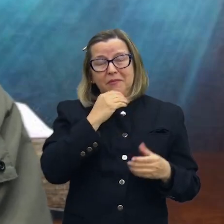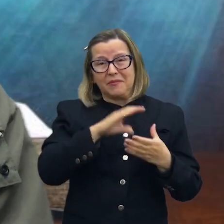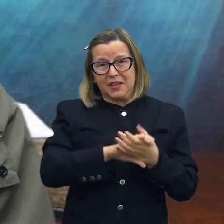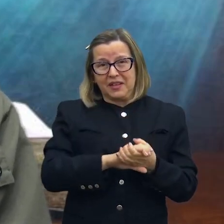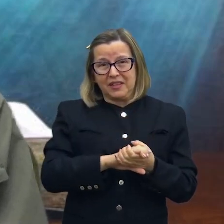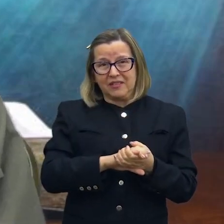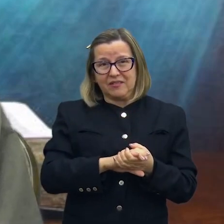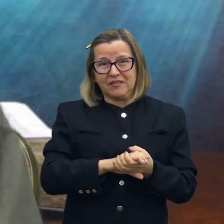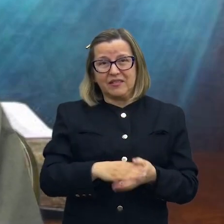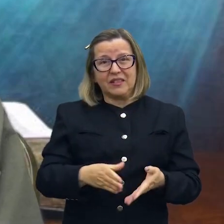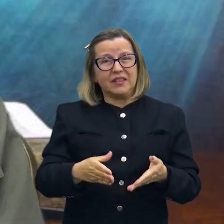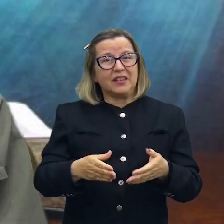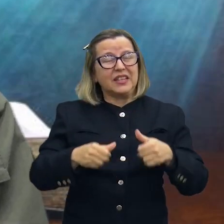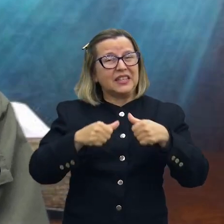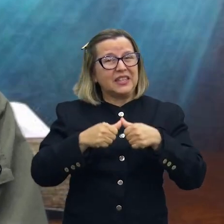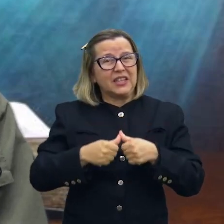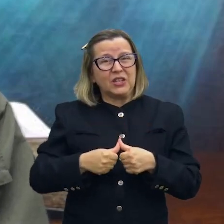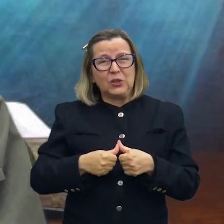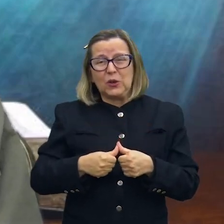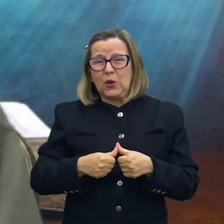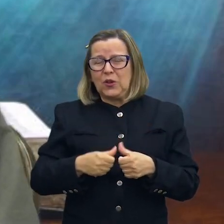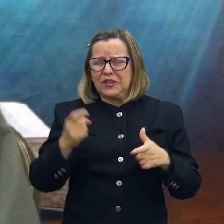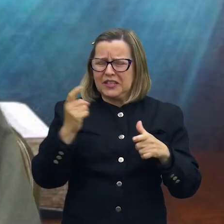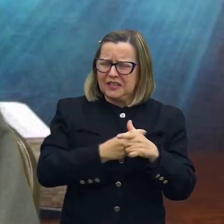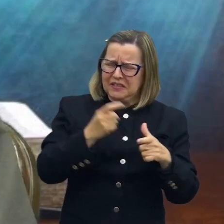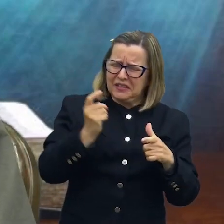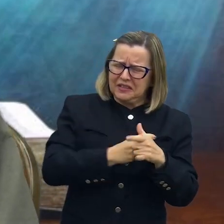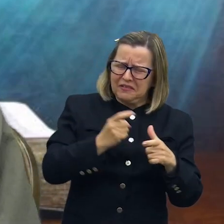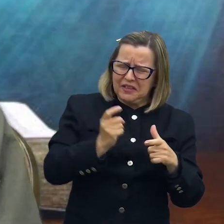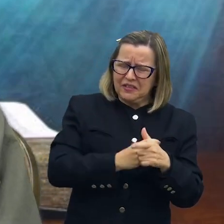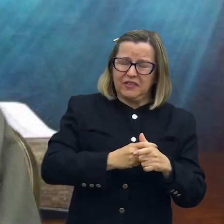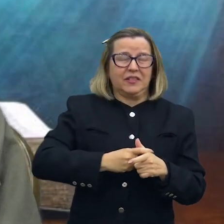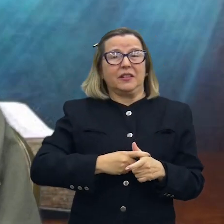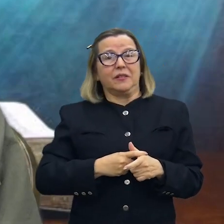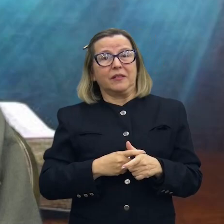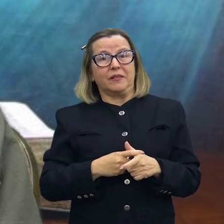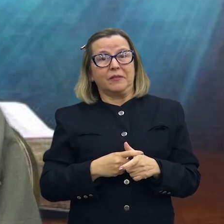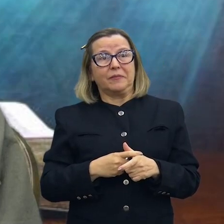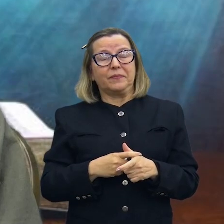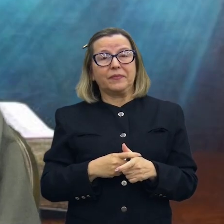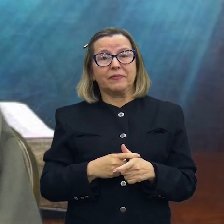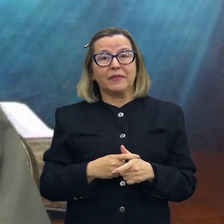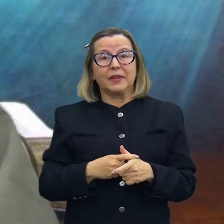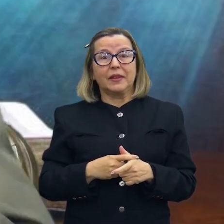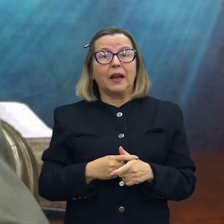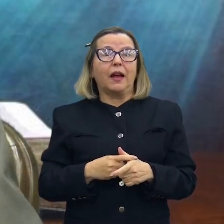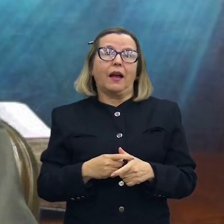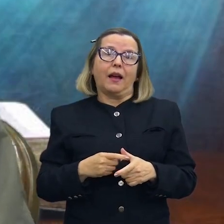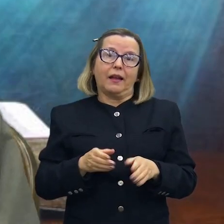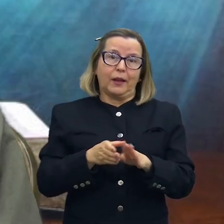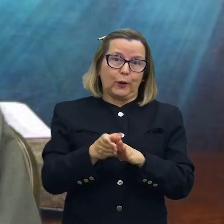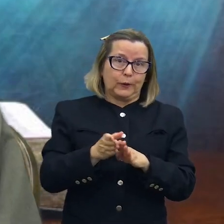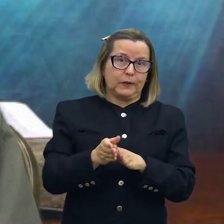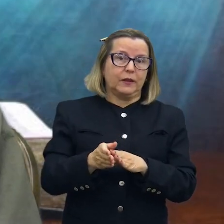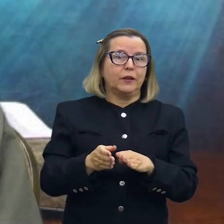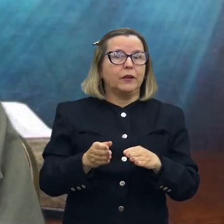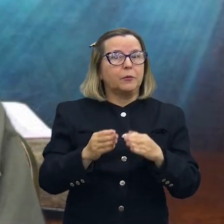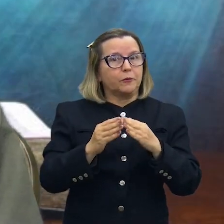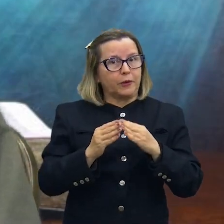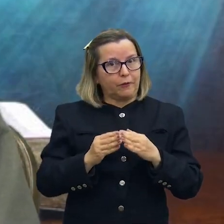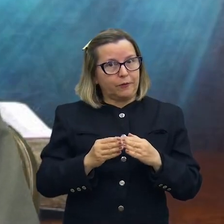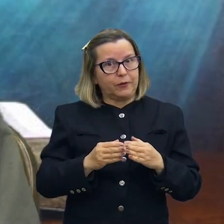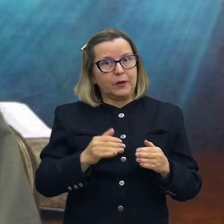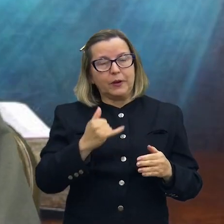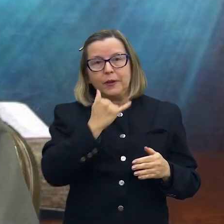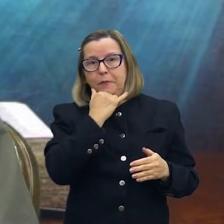primeiro tratamento que tivemos com ela foi que ela precisava perdoar o marido e enterrar o camarada, né? Porque ela estava com bronca. Bem,